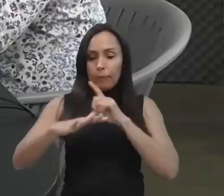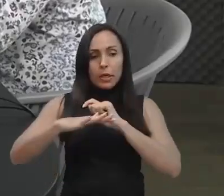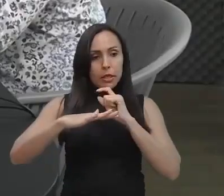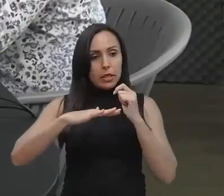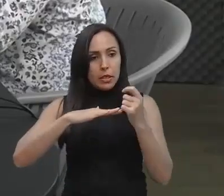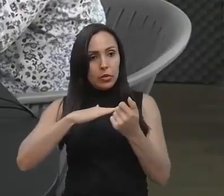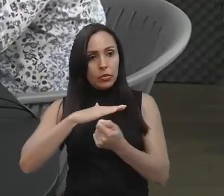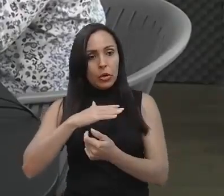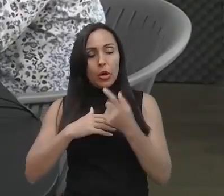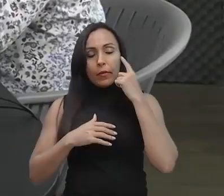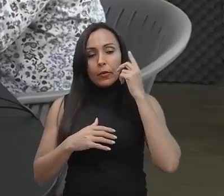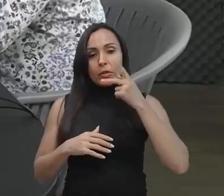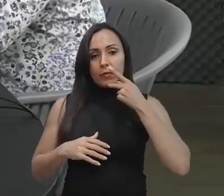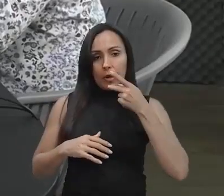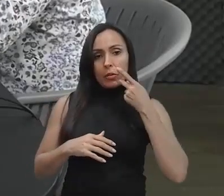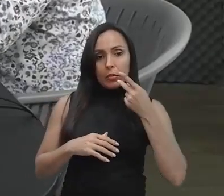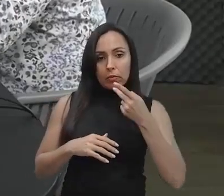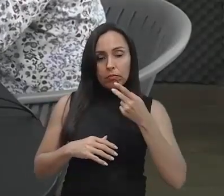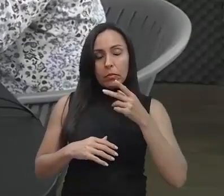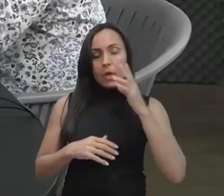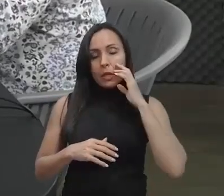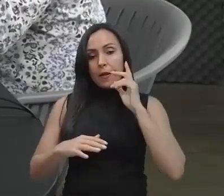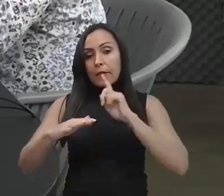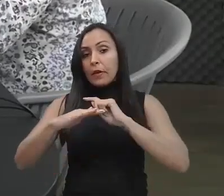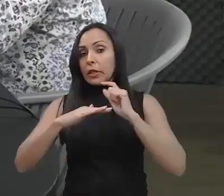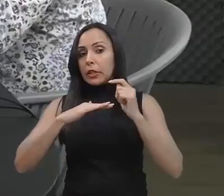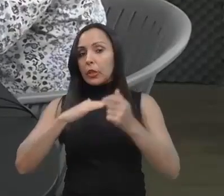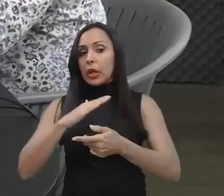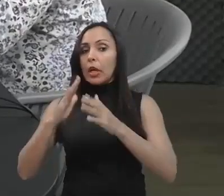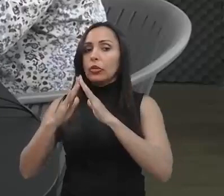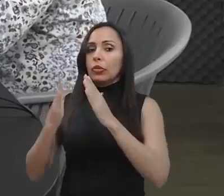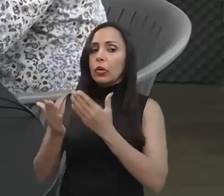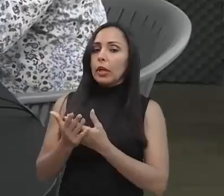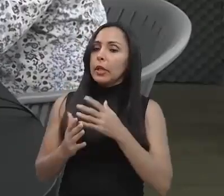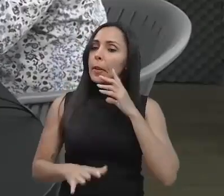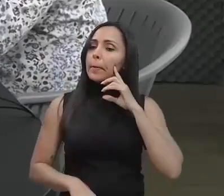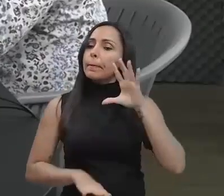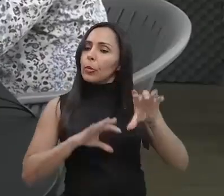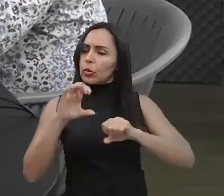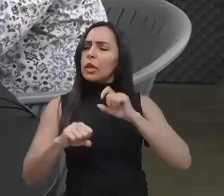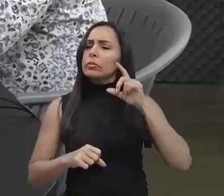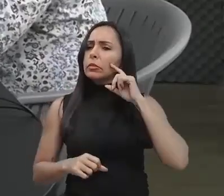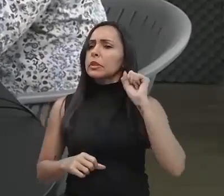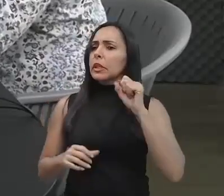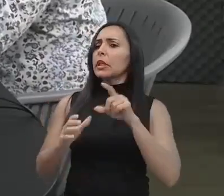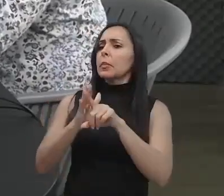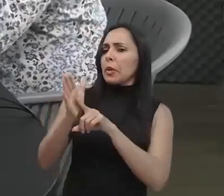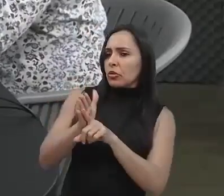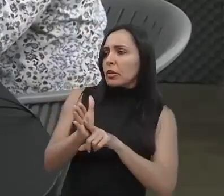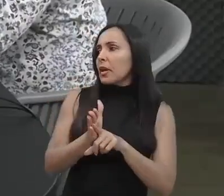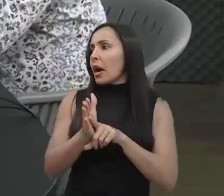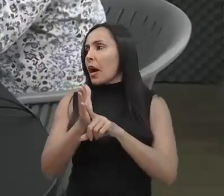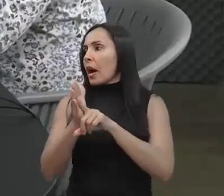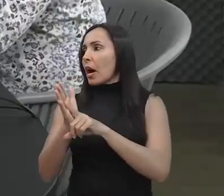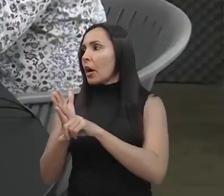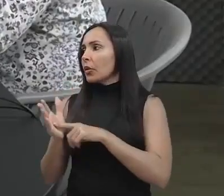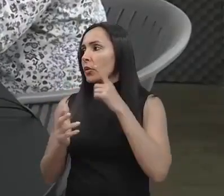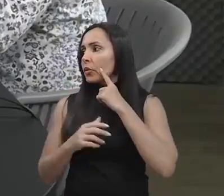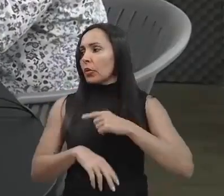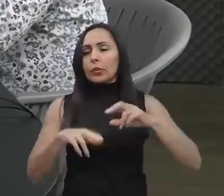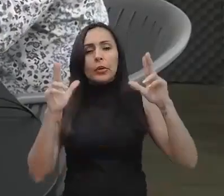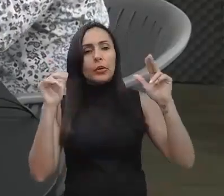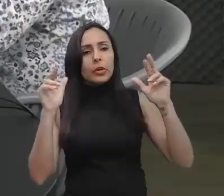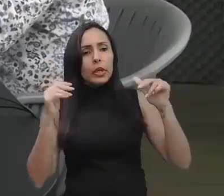sobre fake News e e você falou que as escolas têm buscado muito né estudar e pesquisar sobre o tema eh